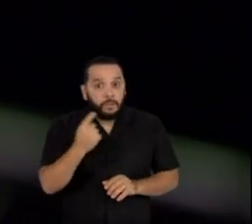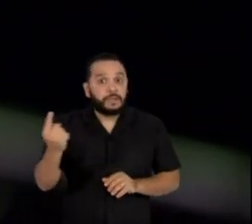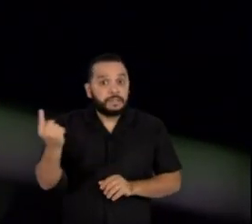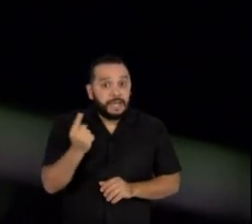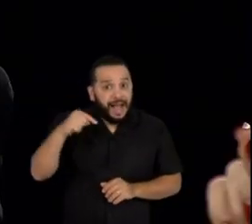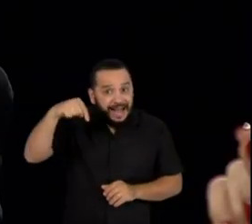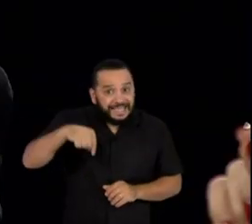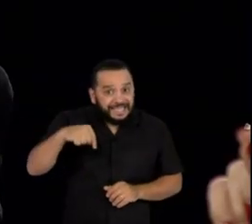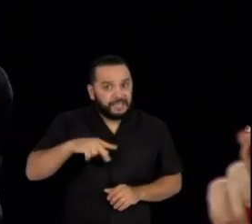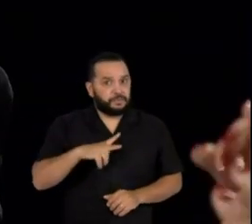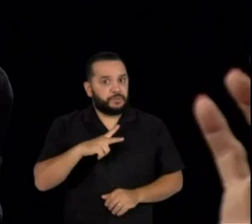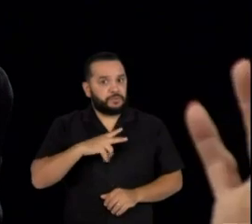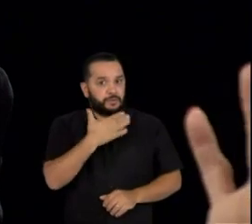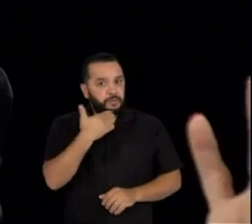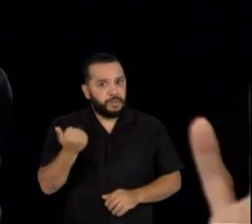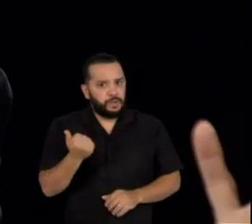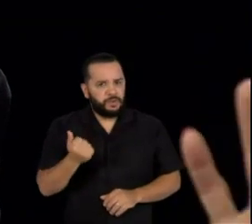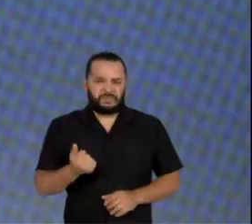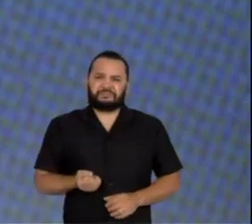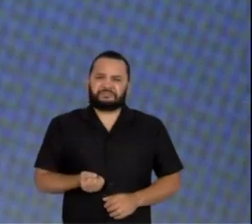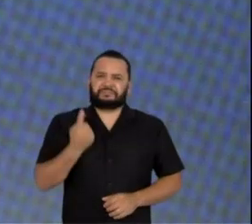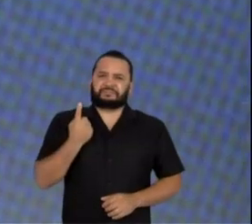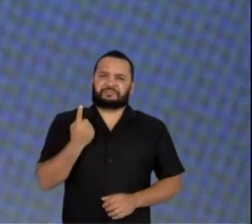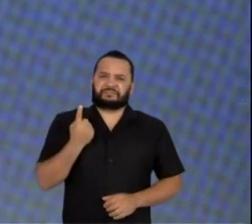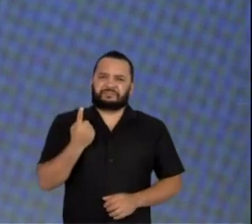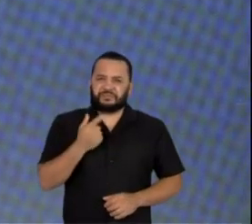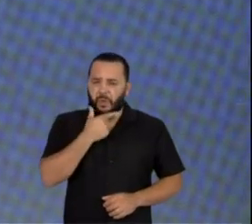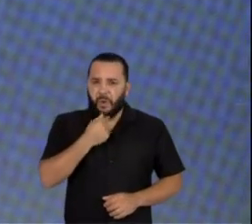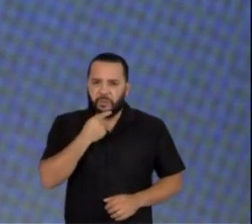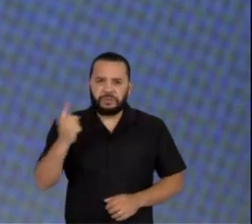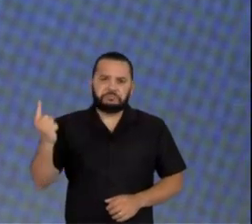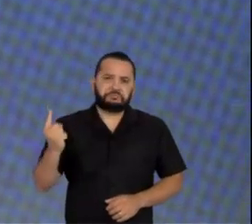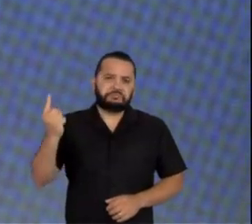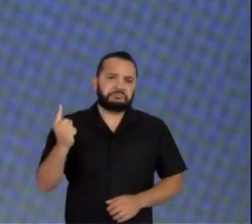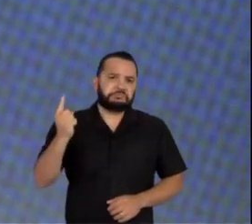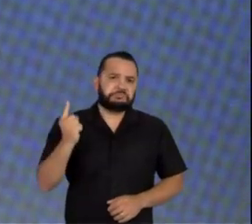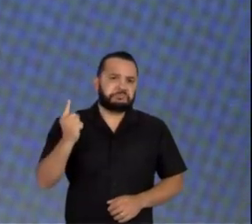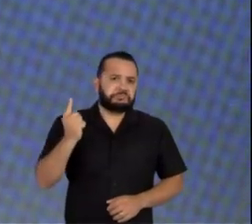aqui no camarim. Eu falei, dentro um rapaz assim,